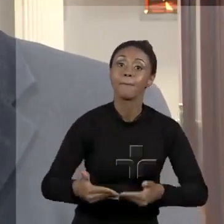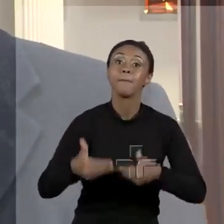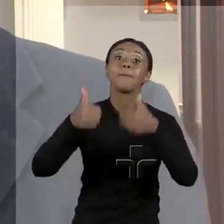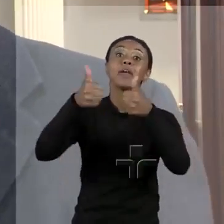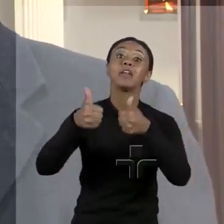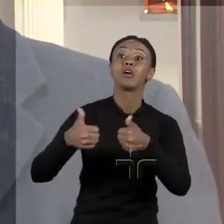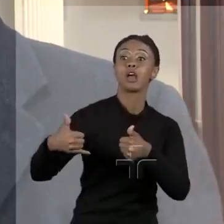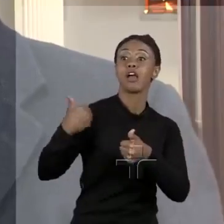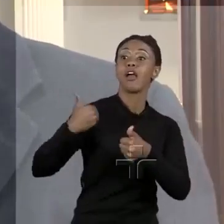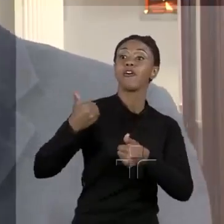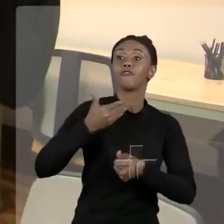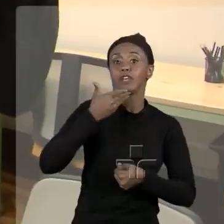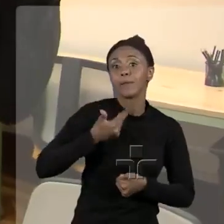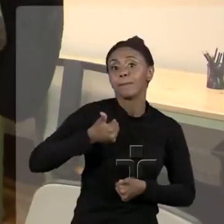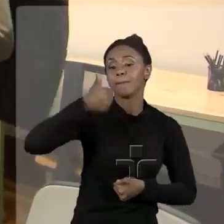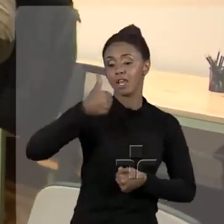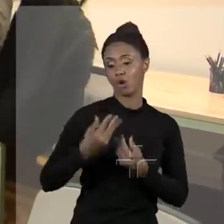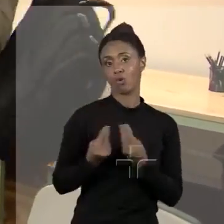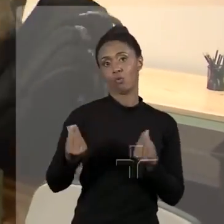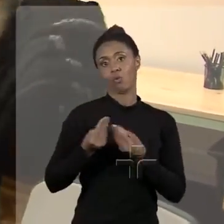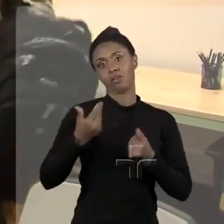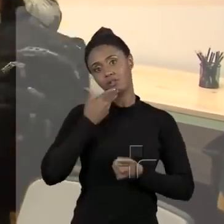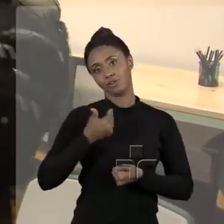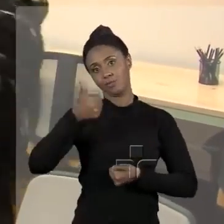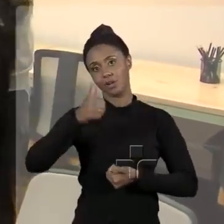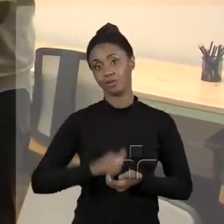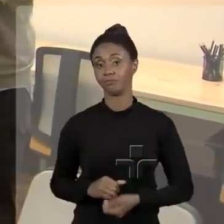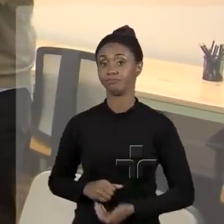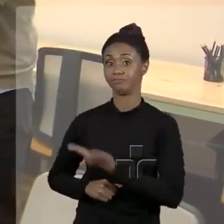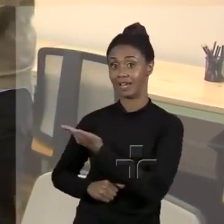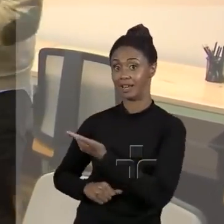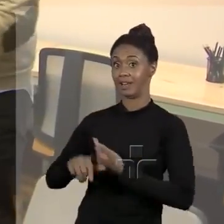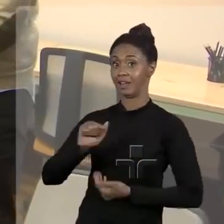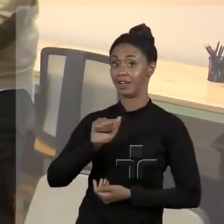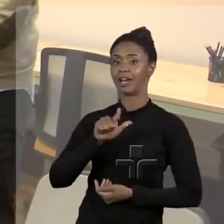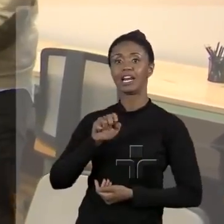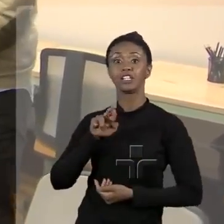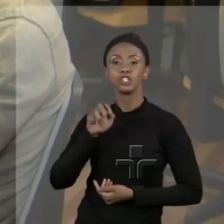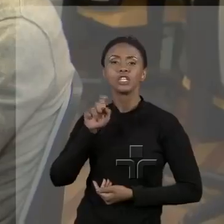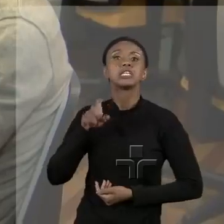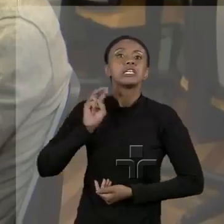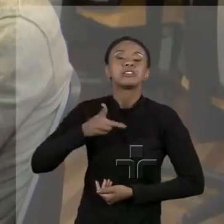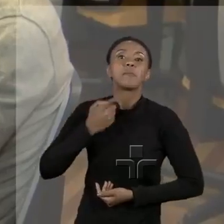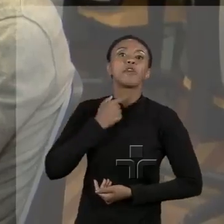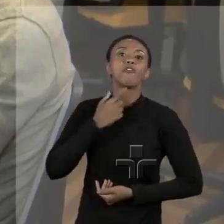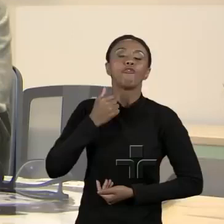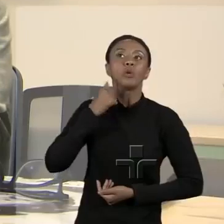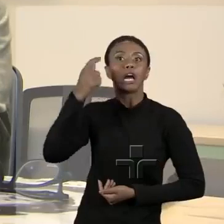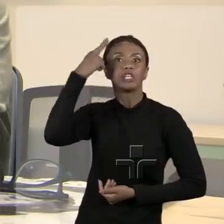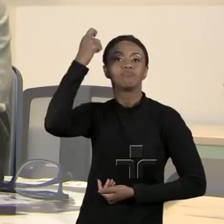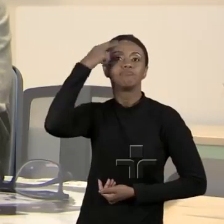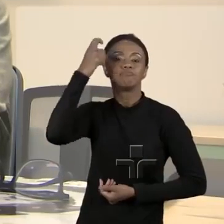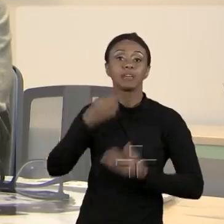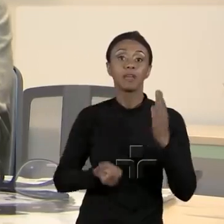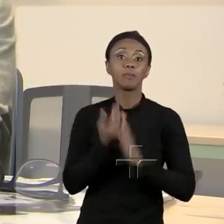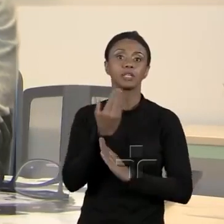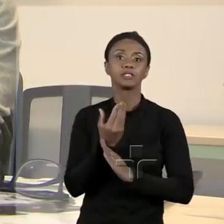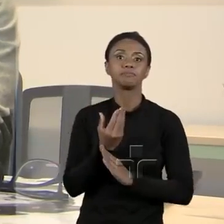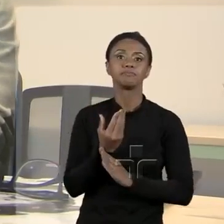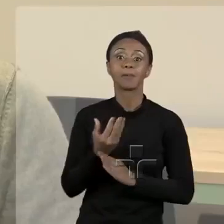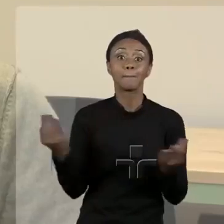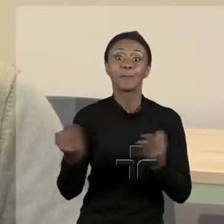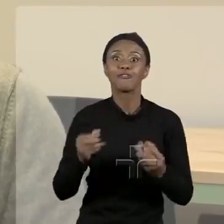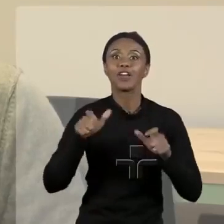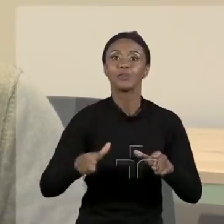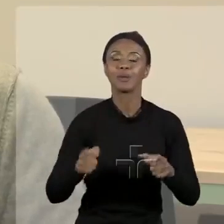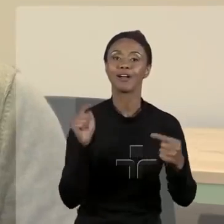vivam melhor, não só mais. O Alexandre sempre quis empreender e achou o local perfeito. E a idade? Essa foi uma